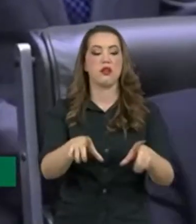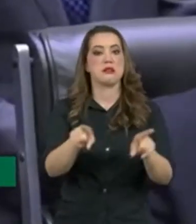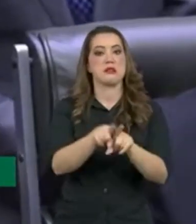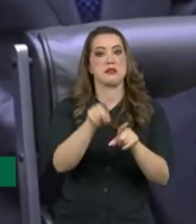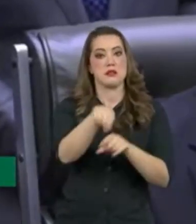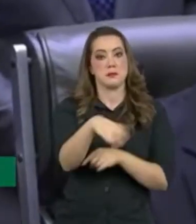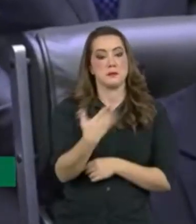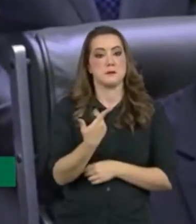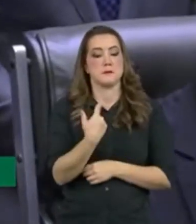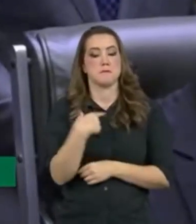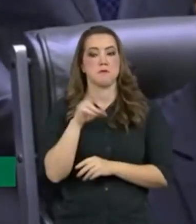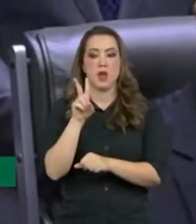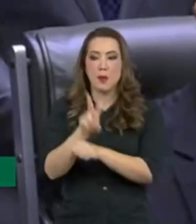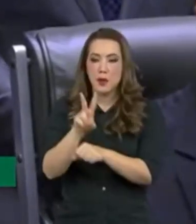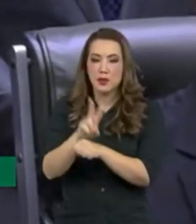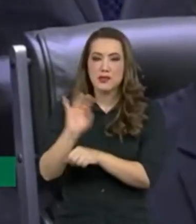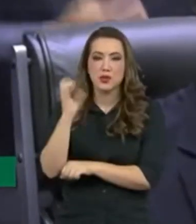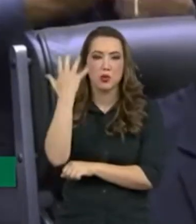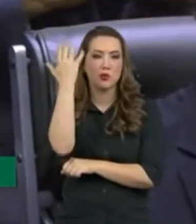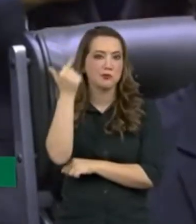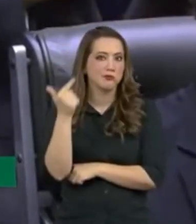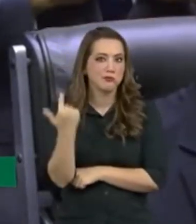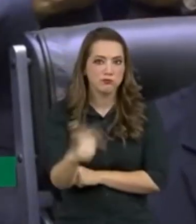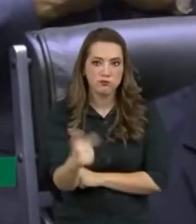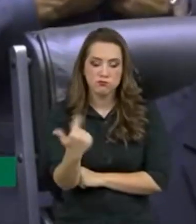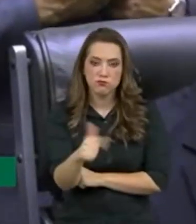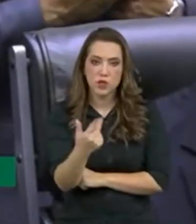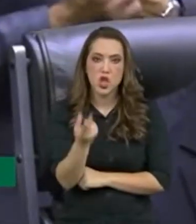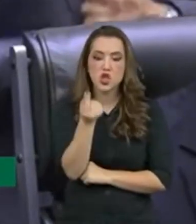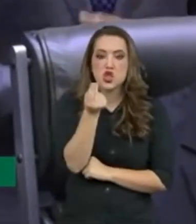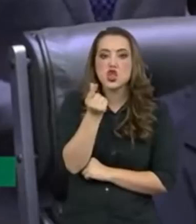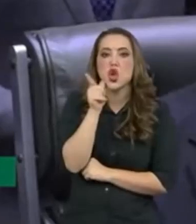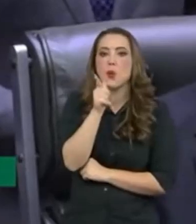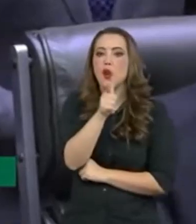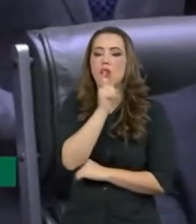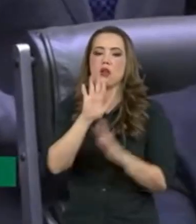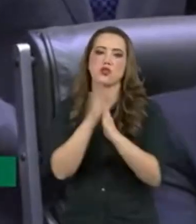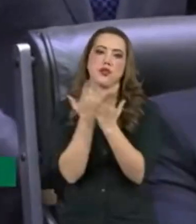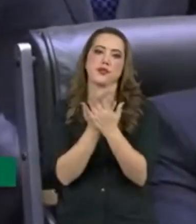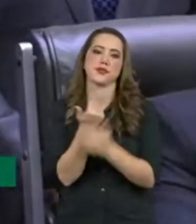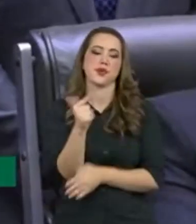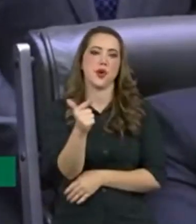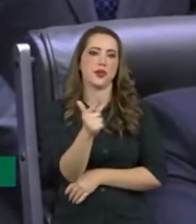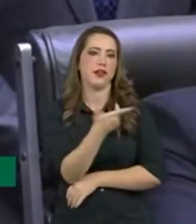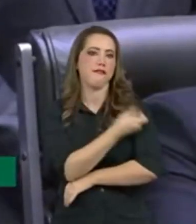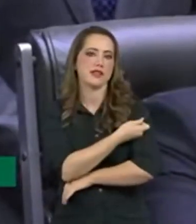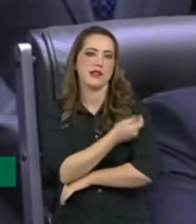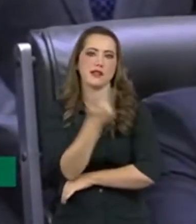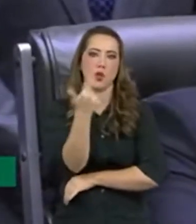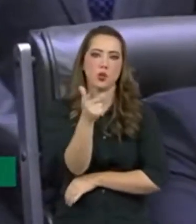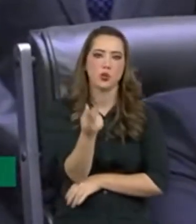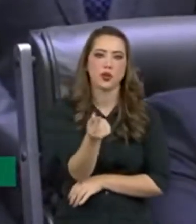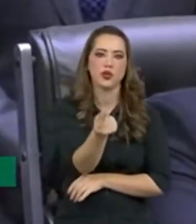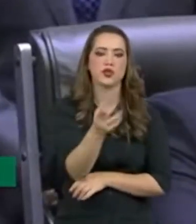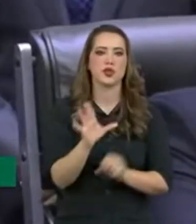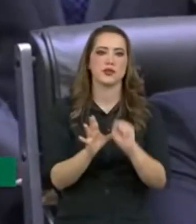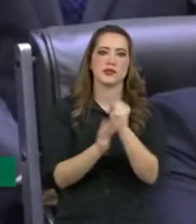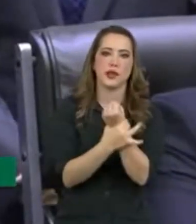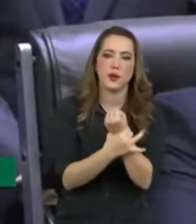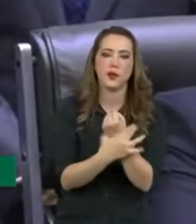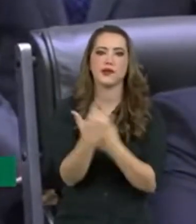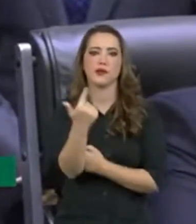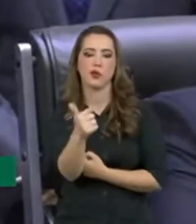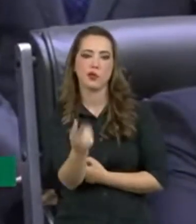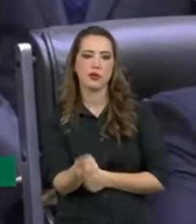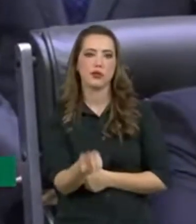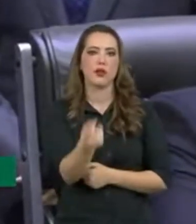proteção do meio ambiente, não deixar o recurso para a merenda escolar, a vacinação, a segurança pública, a proteção